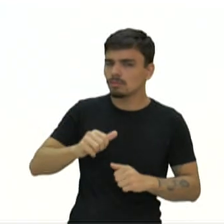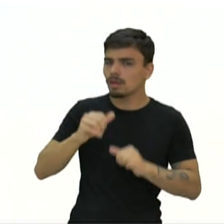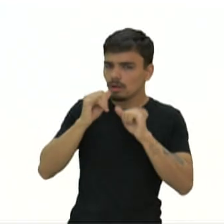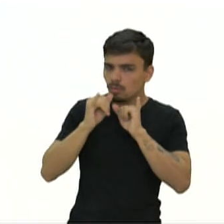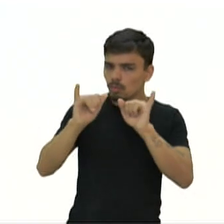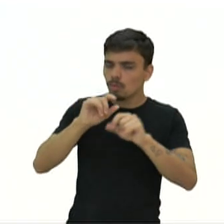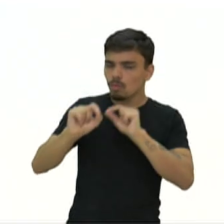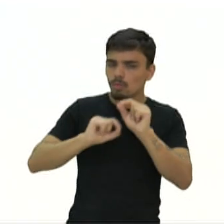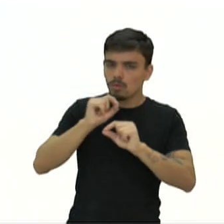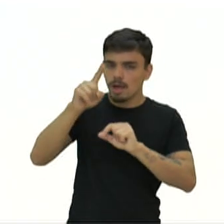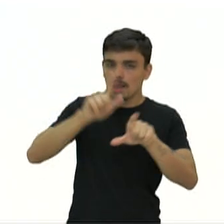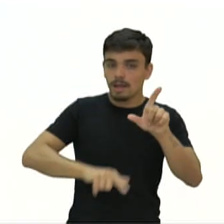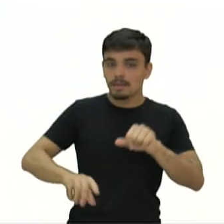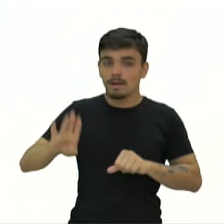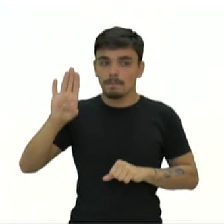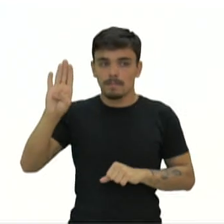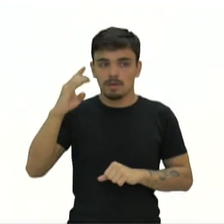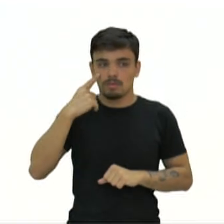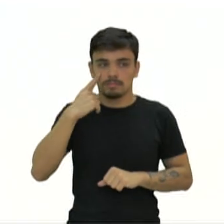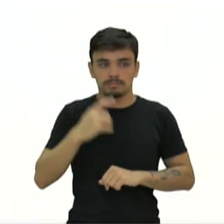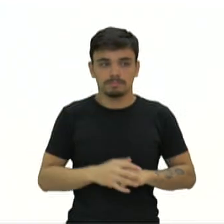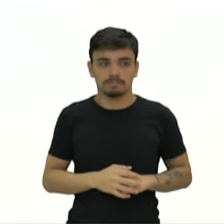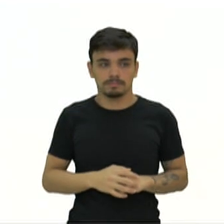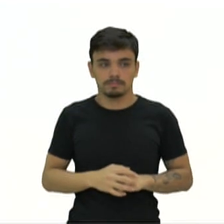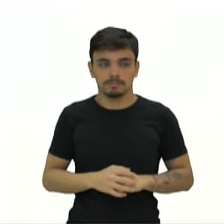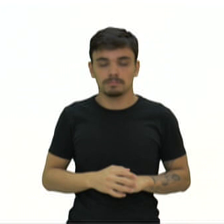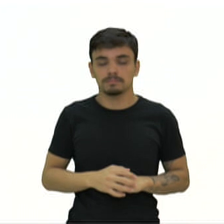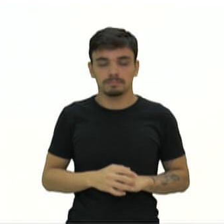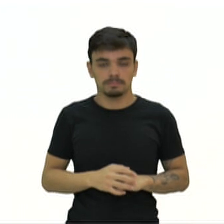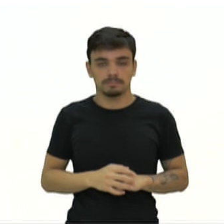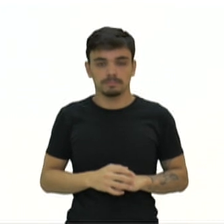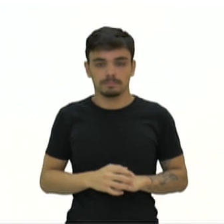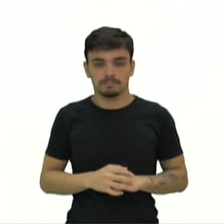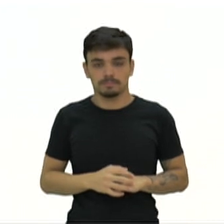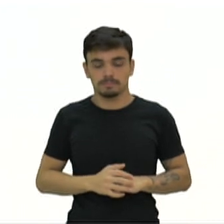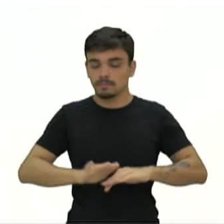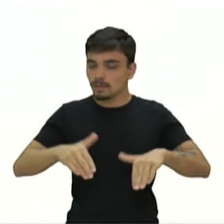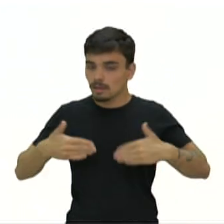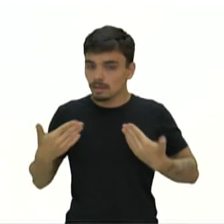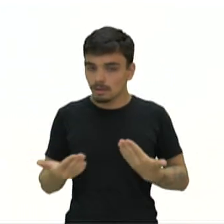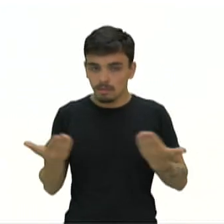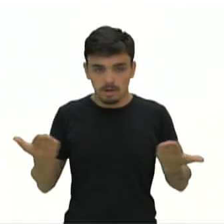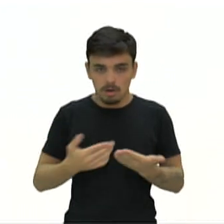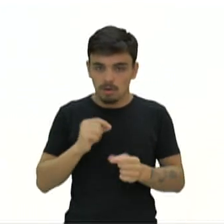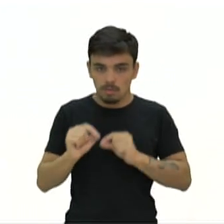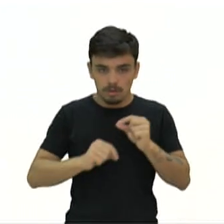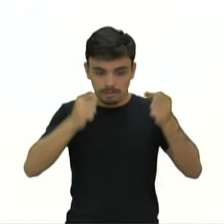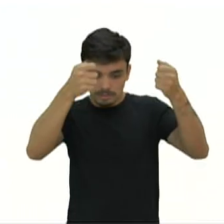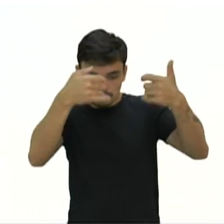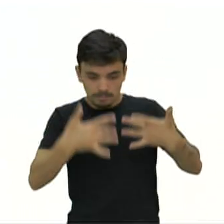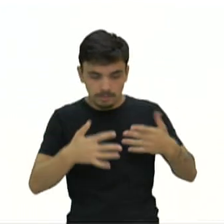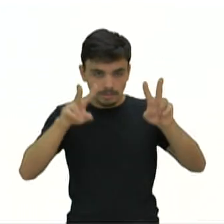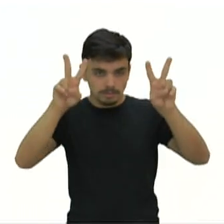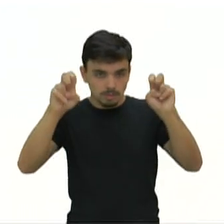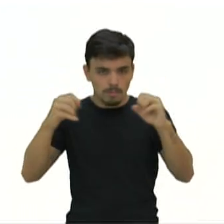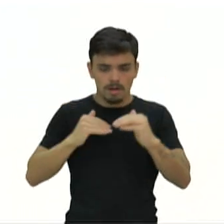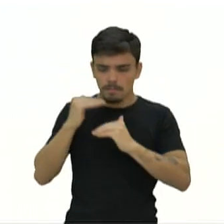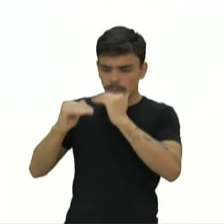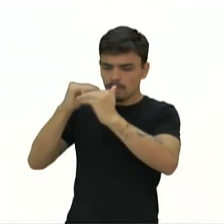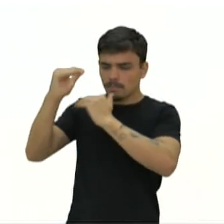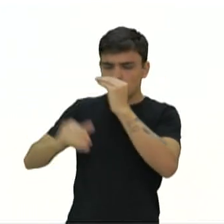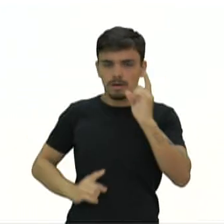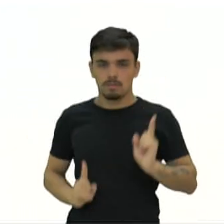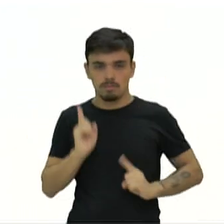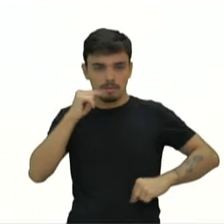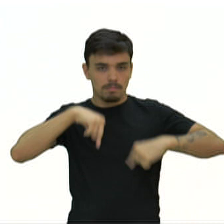D, 17-beta-estradiol, ok? Vamos lá então, gente. Vamos falar um pouquinho então da produção dos